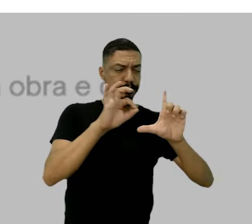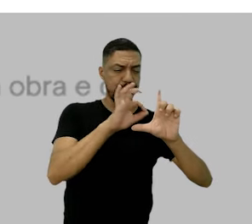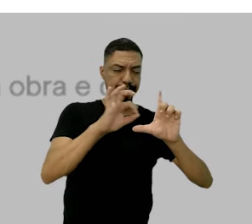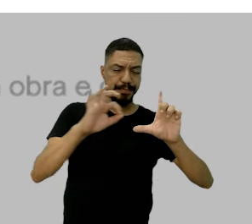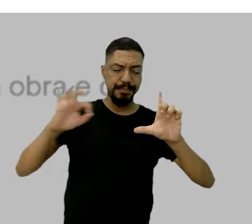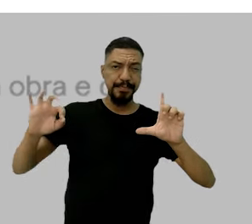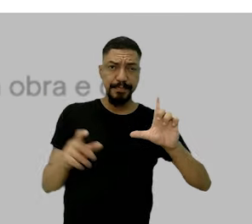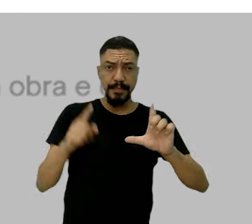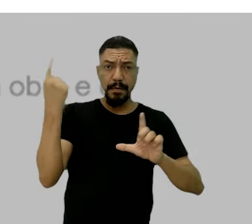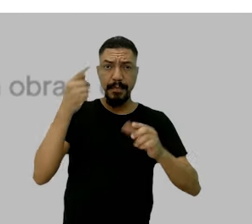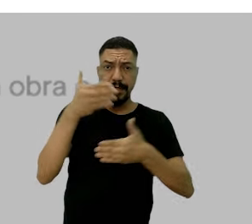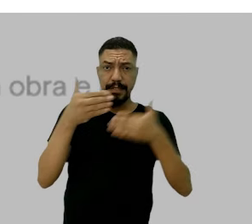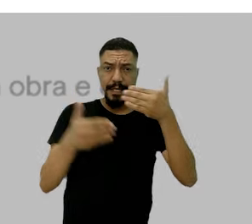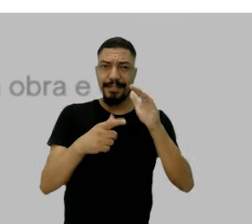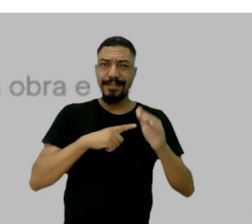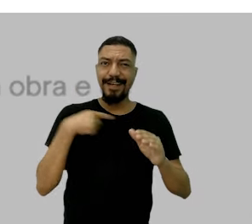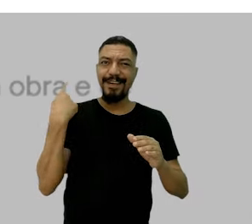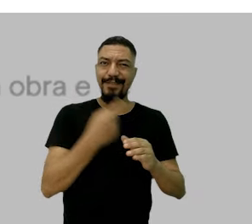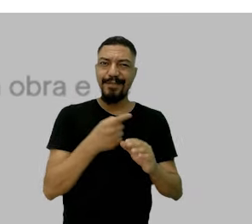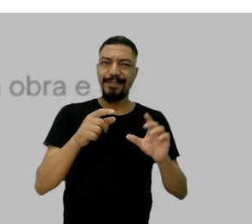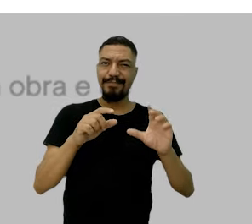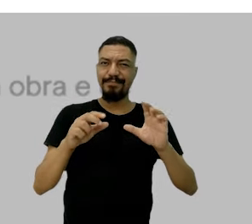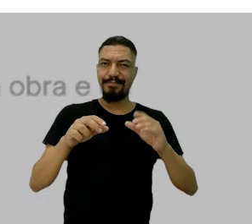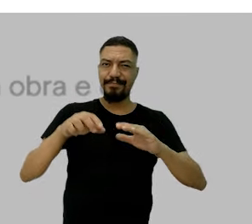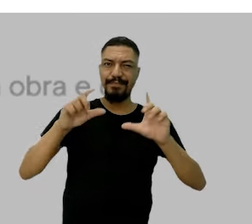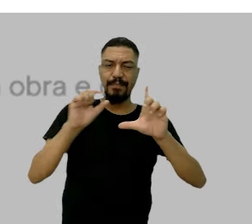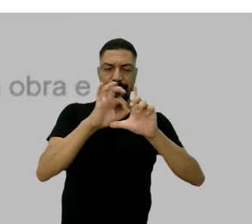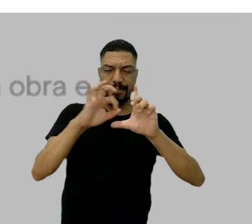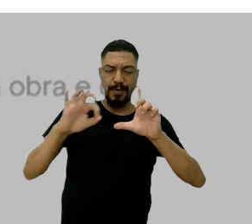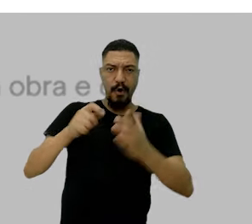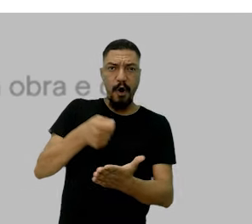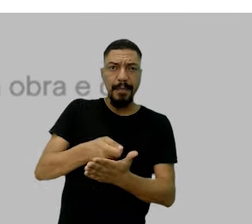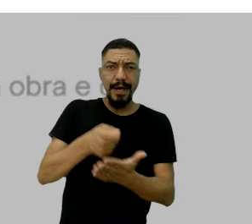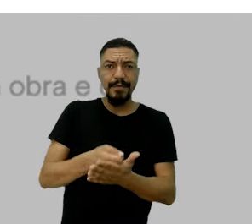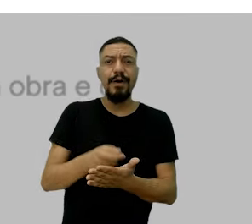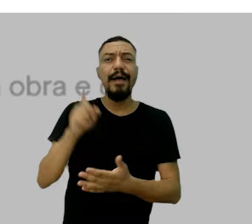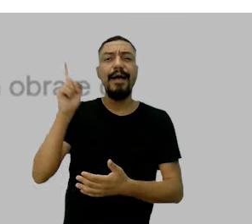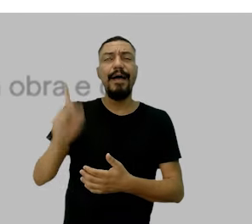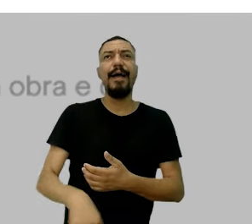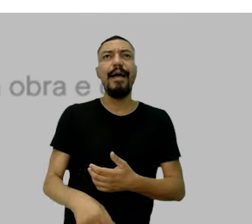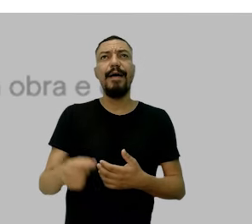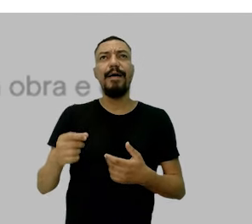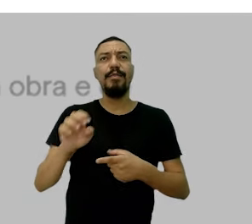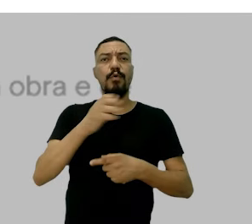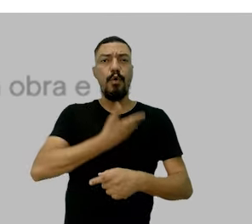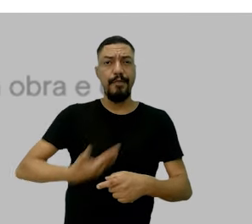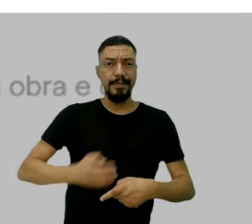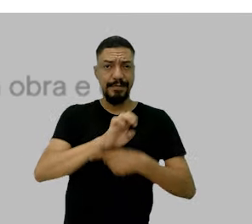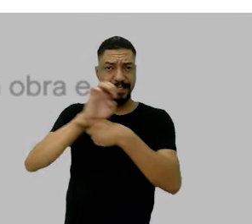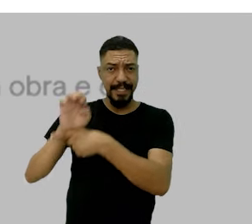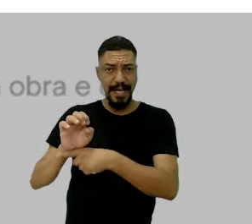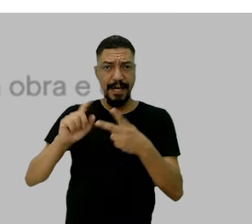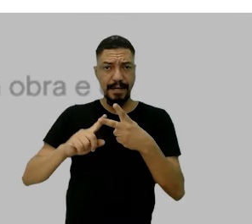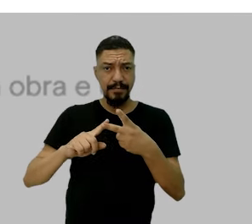slide, a gente tinha lá a nossa régua e, além dos obrigatórios, né, que eram o Estado e os entes,